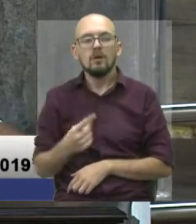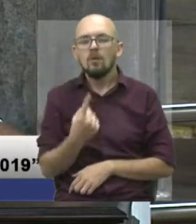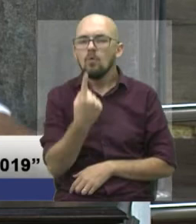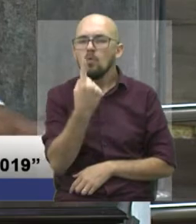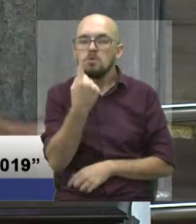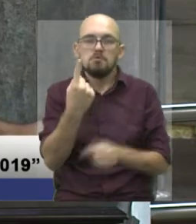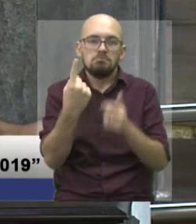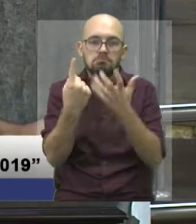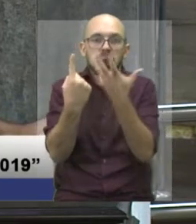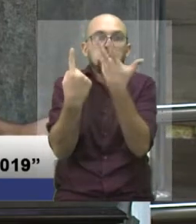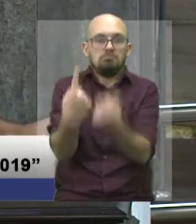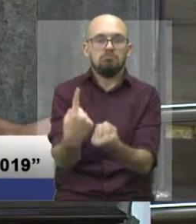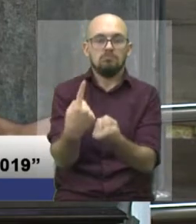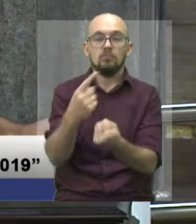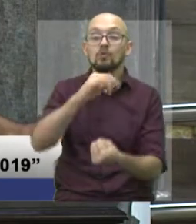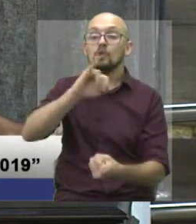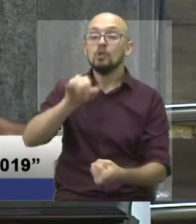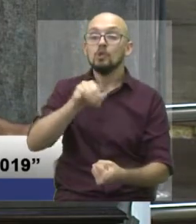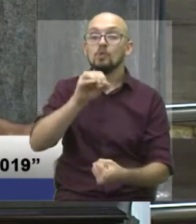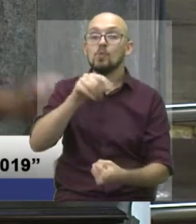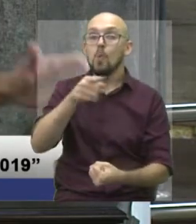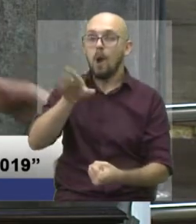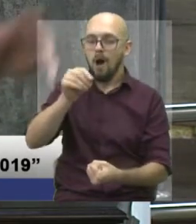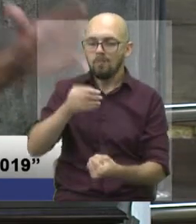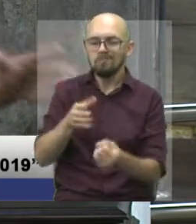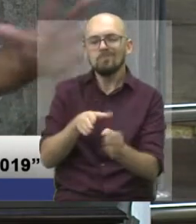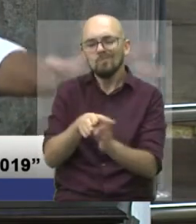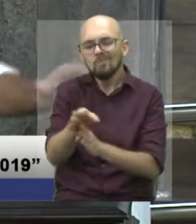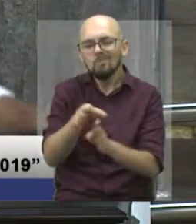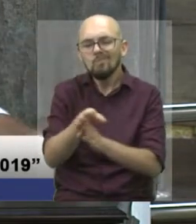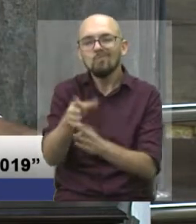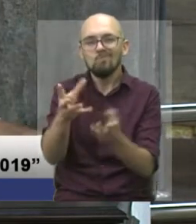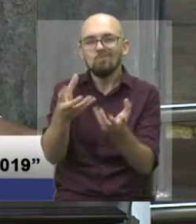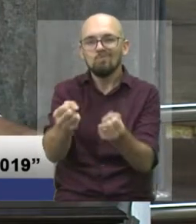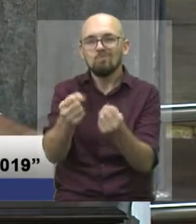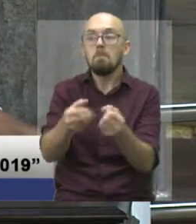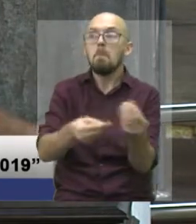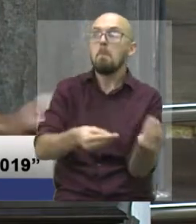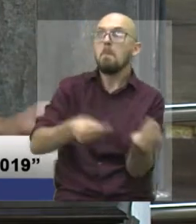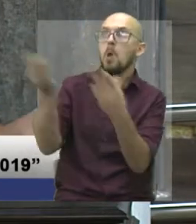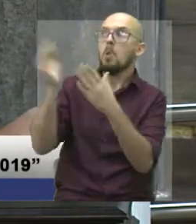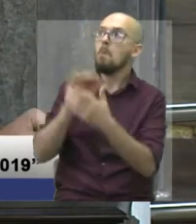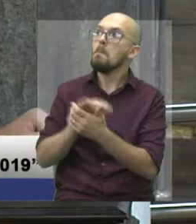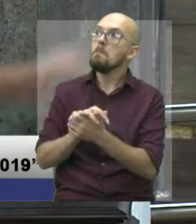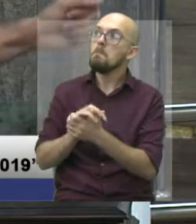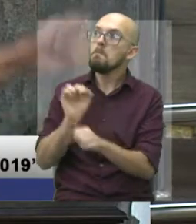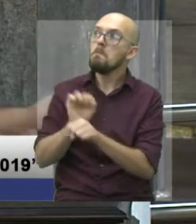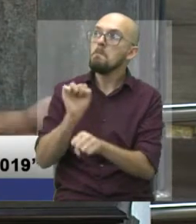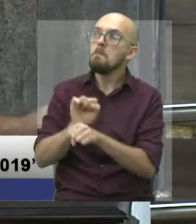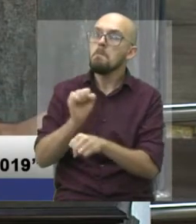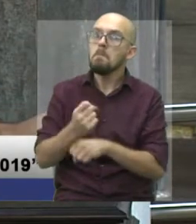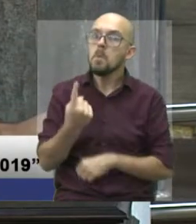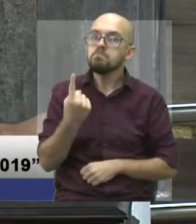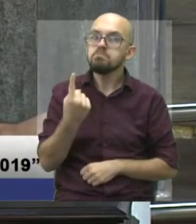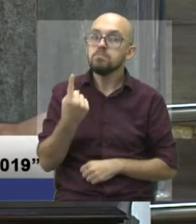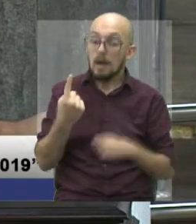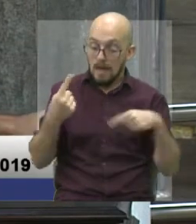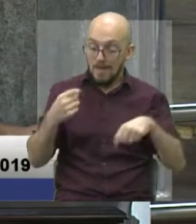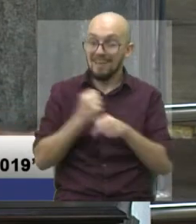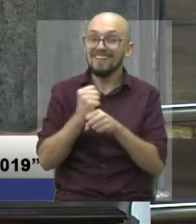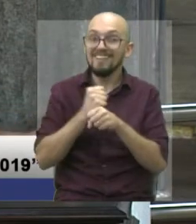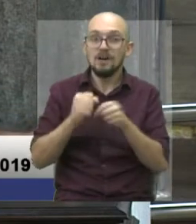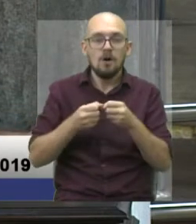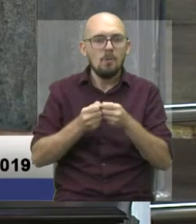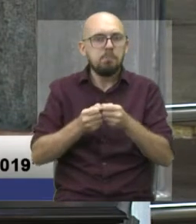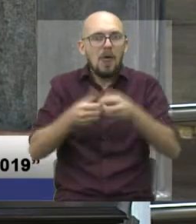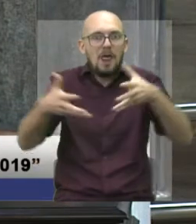até mencionou ano passado, lembro bem, ele foi lá, fez o projeto, mandou. Esse ano, mas choveu de inscrição. Eu marquei